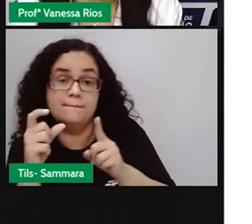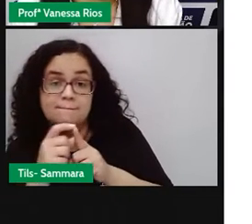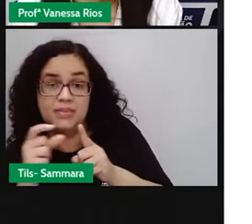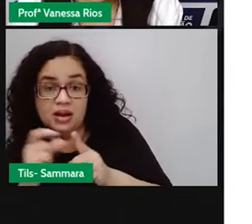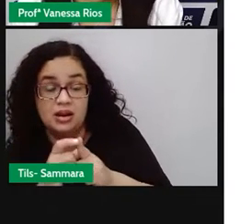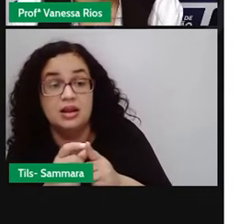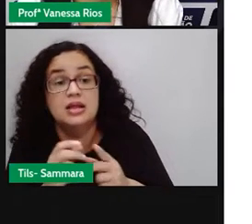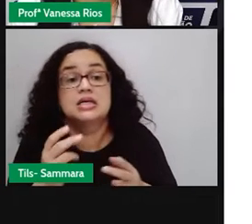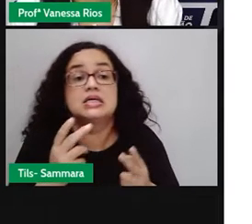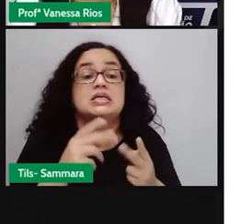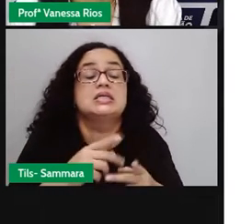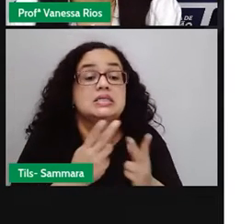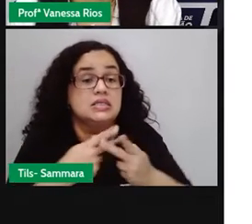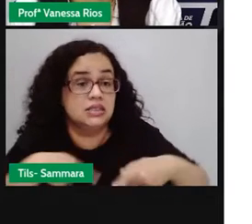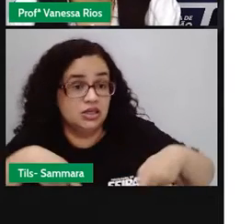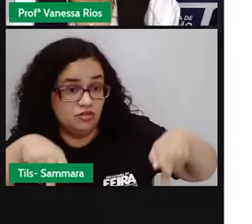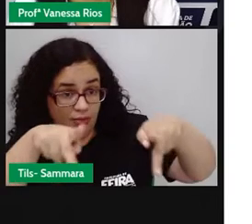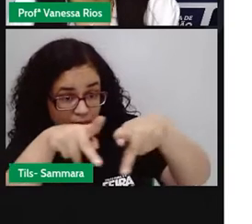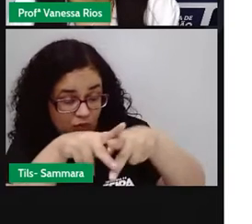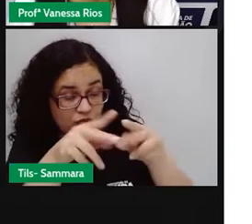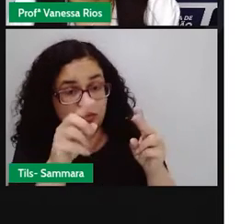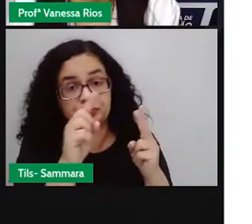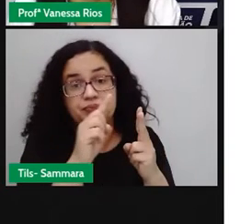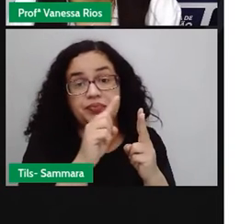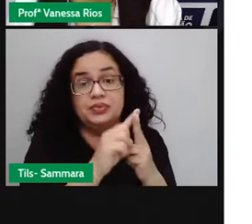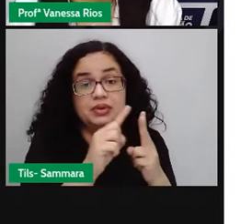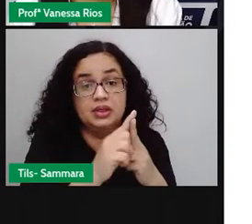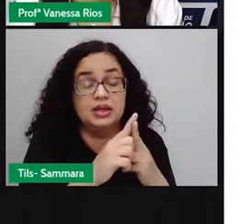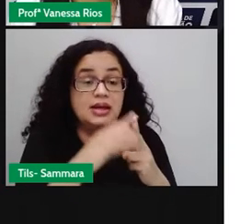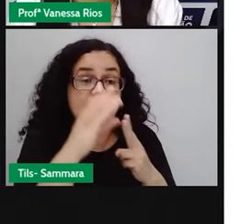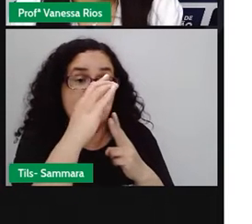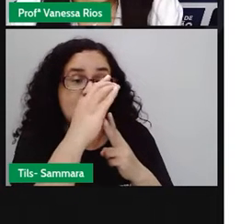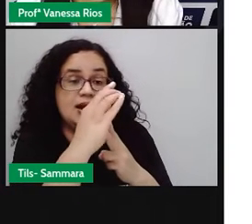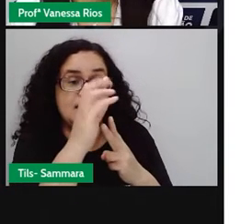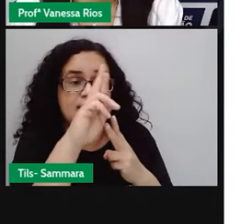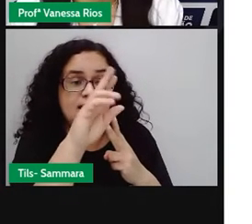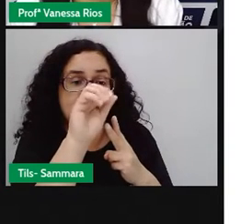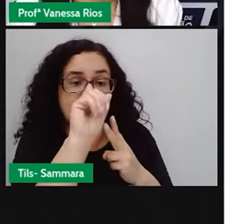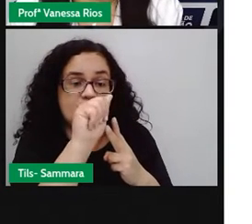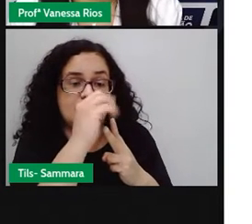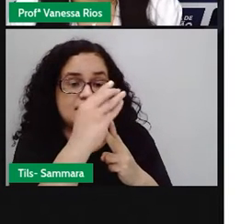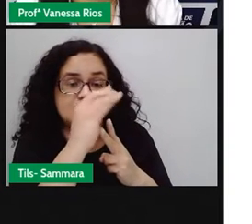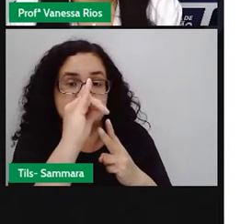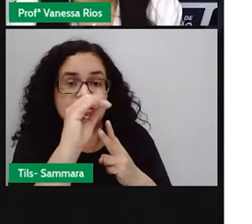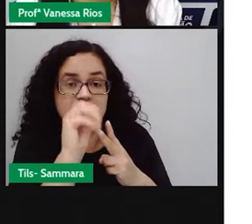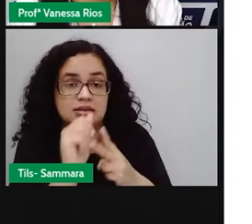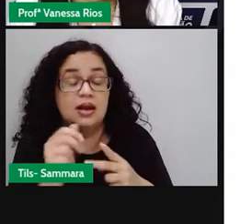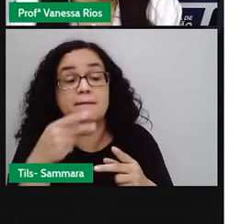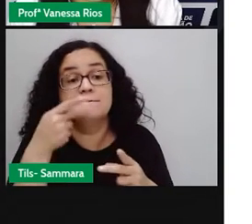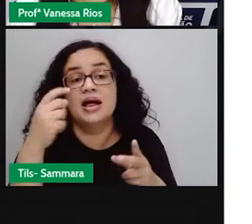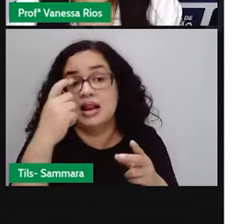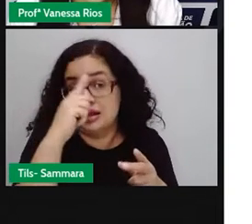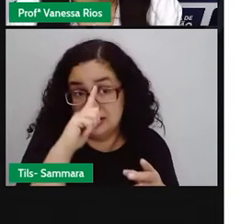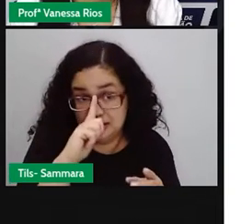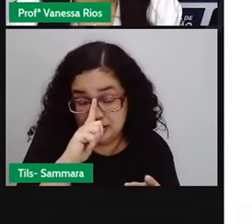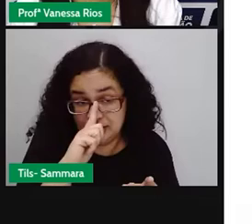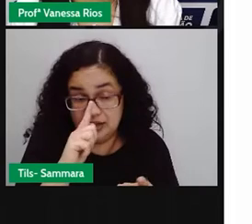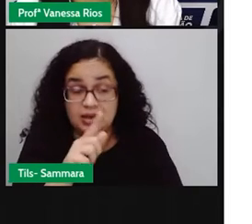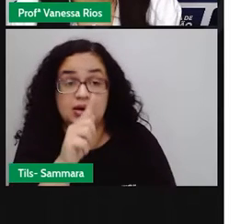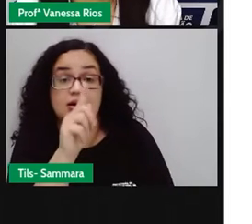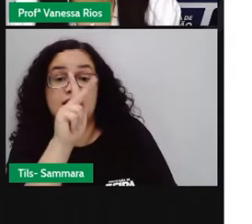grego demos, que significa povo, e cracia, vem da palavra grega kratos,